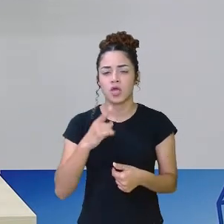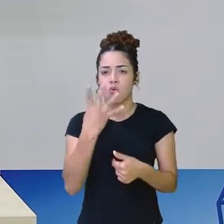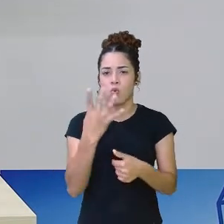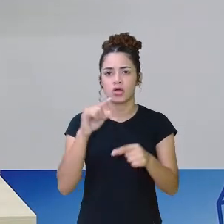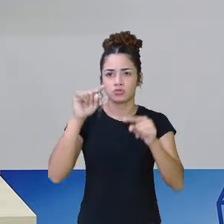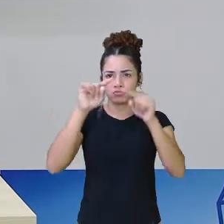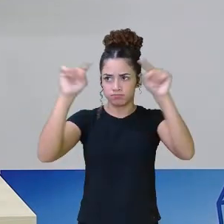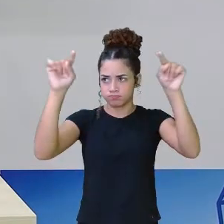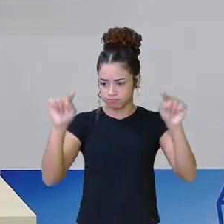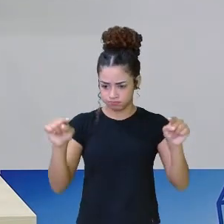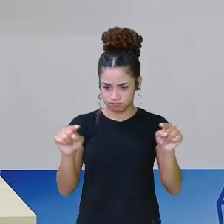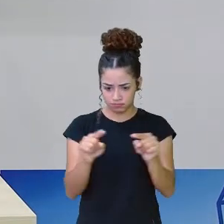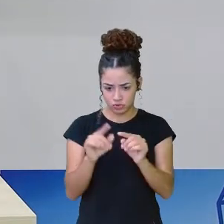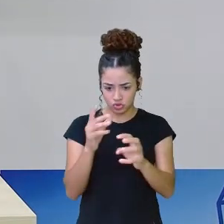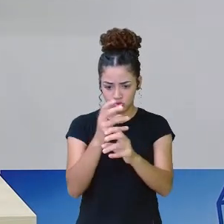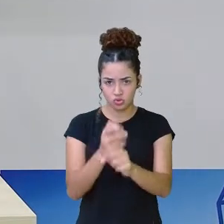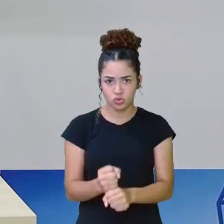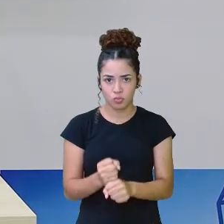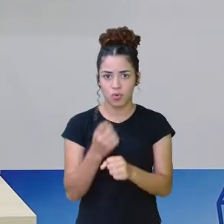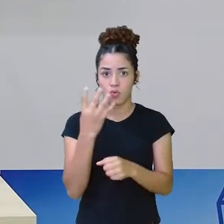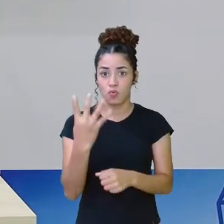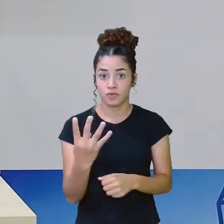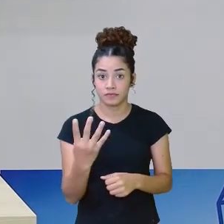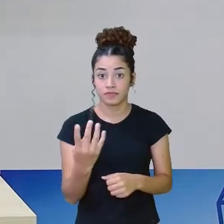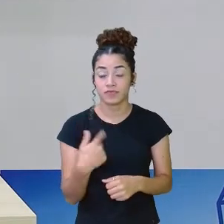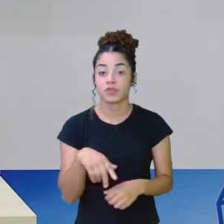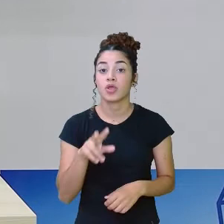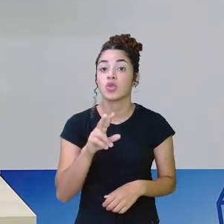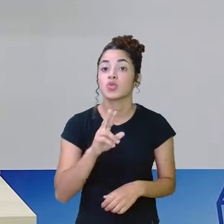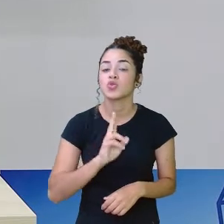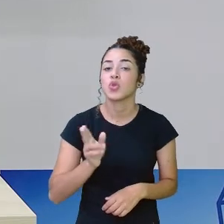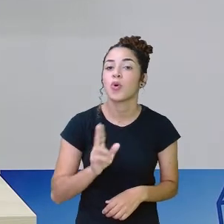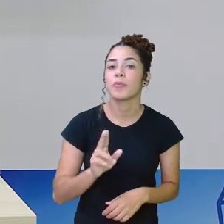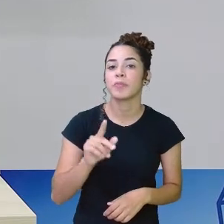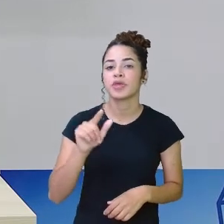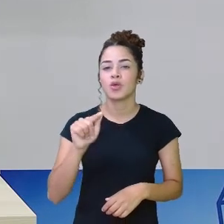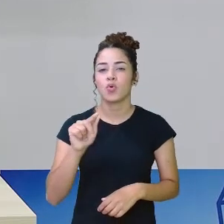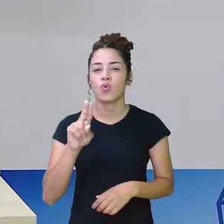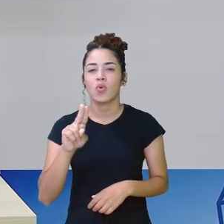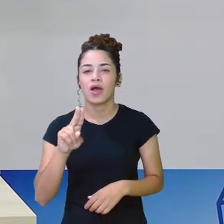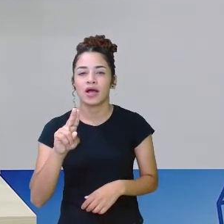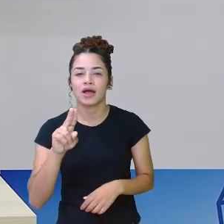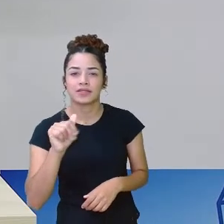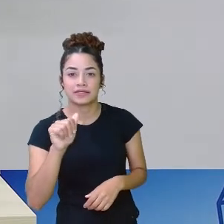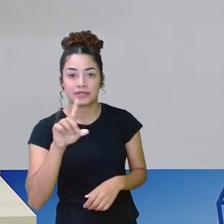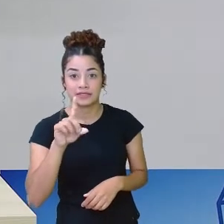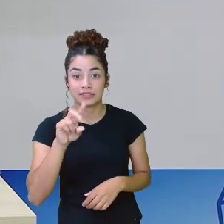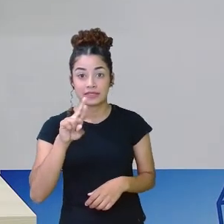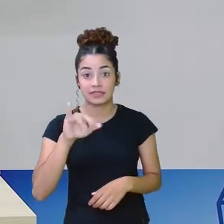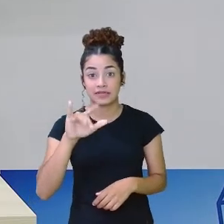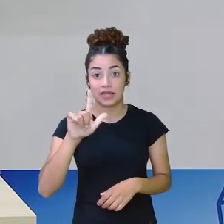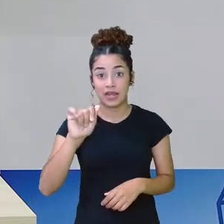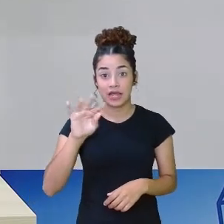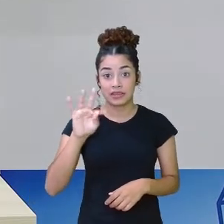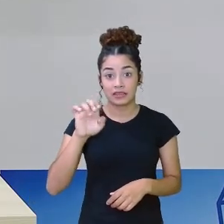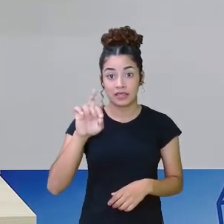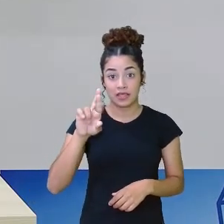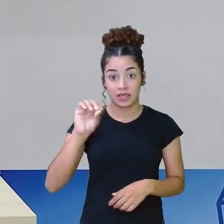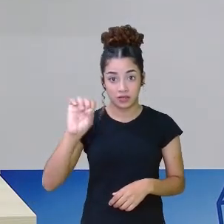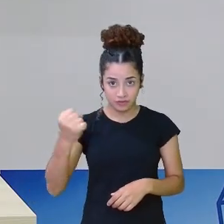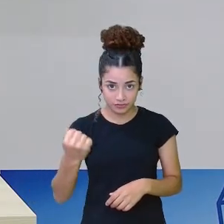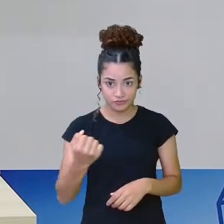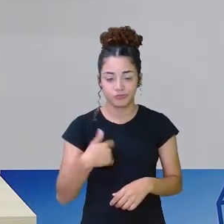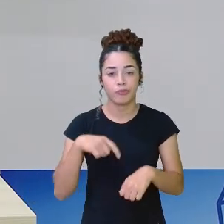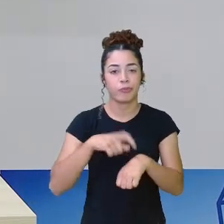lados, né? Tem 4 lados. São chamados de quadriláteros, mas tem diferença. Quando eu falo